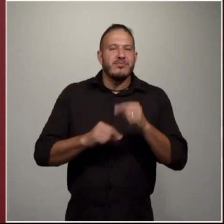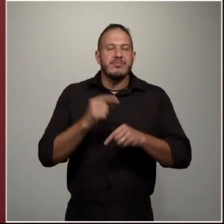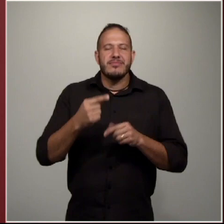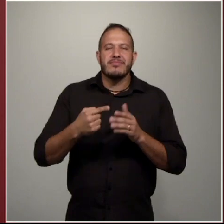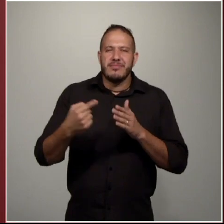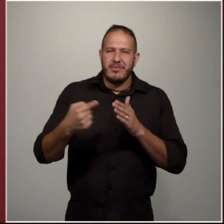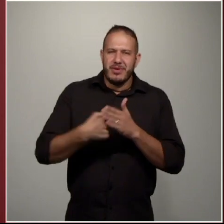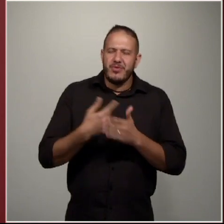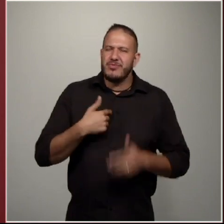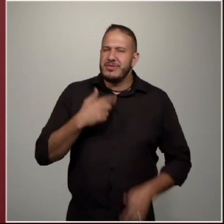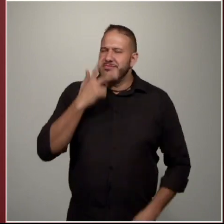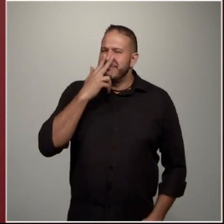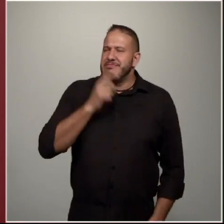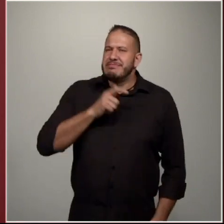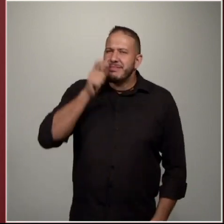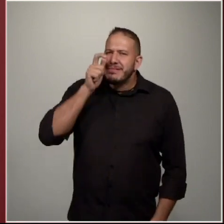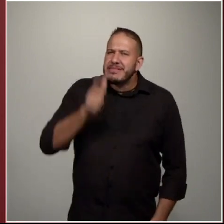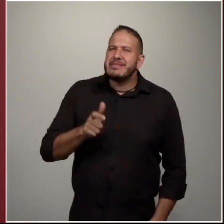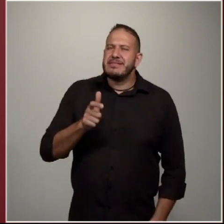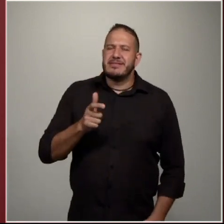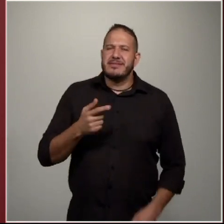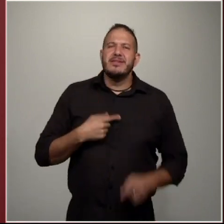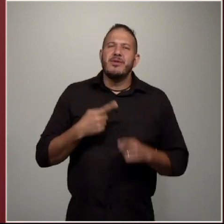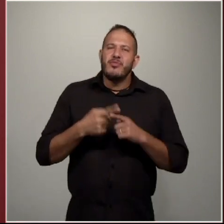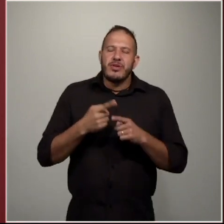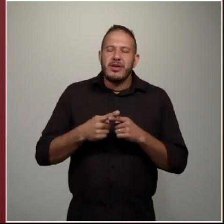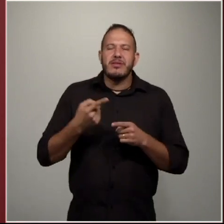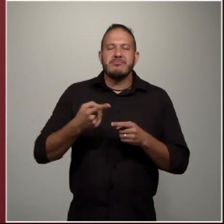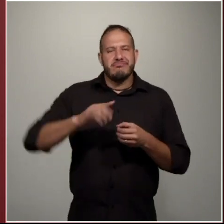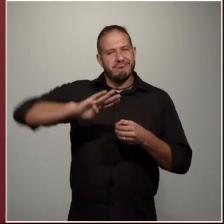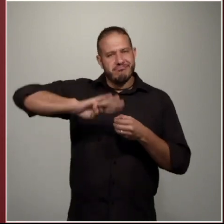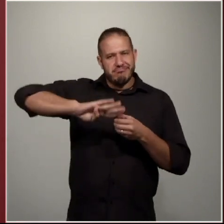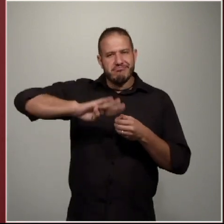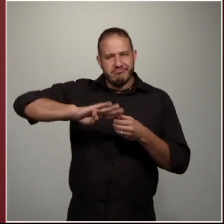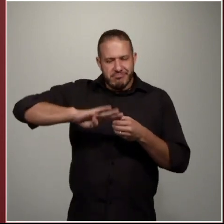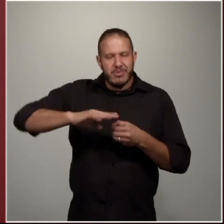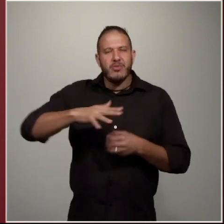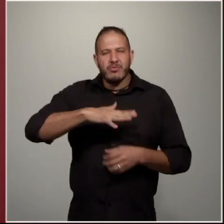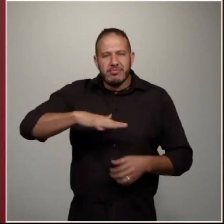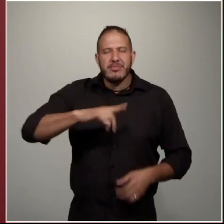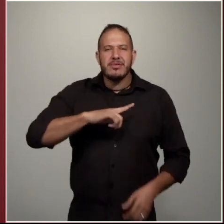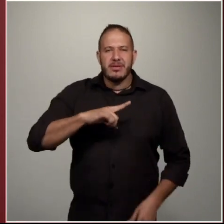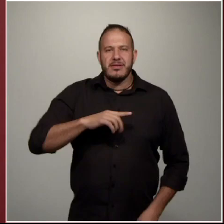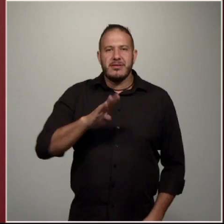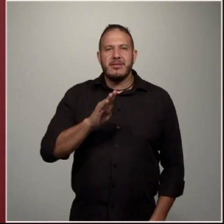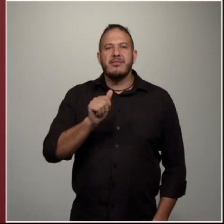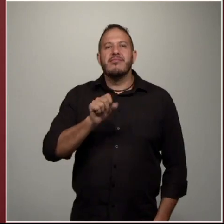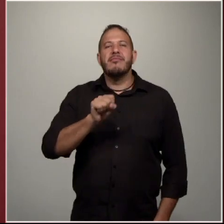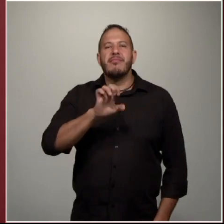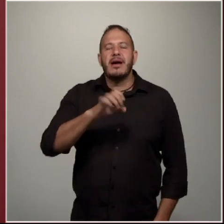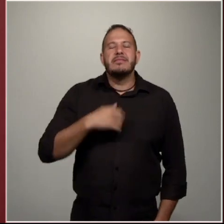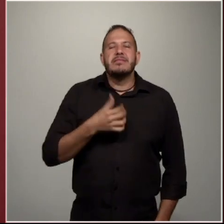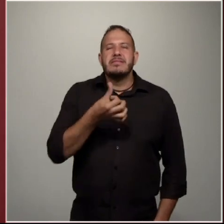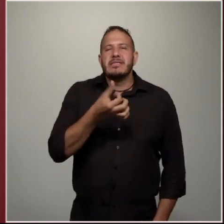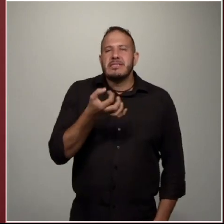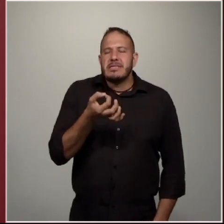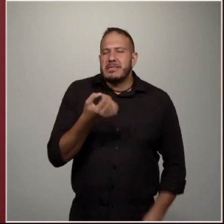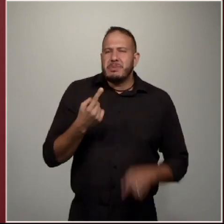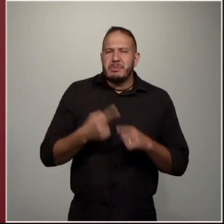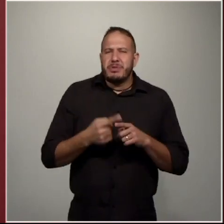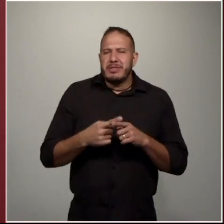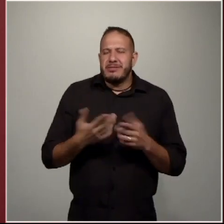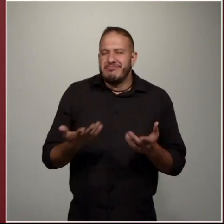achei interessante né porque o sistema babilônico tem base 60 é e qual intuito diz é